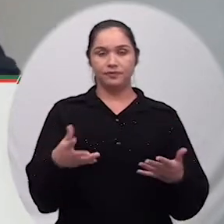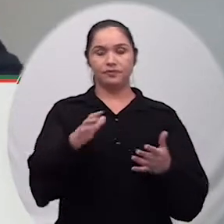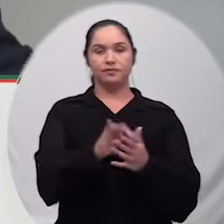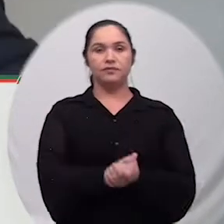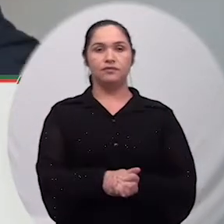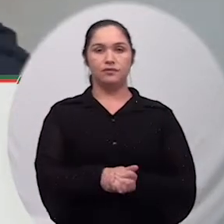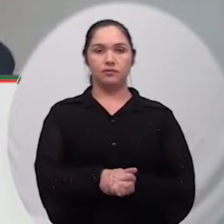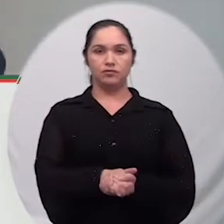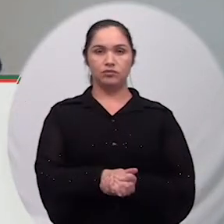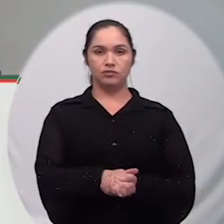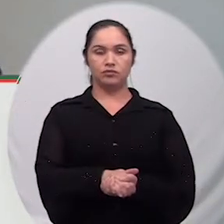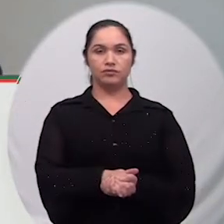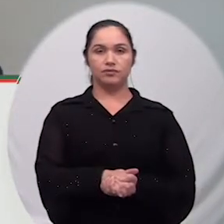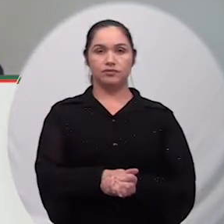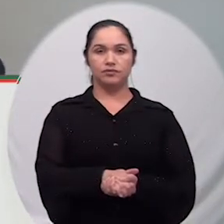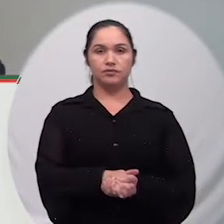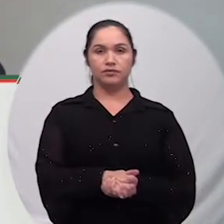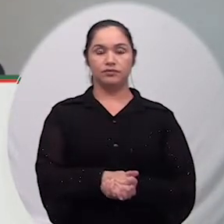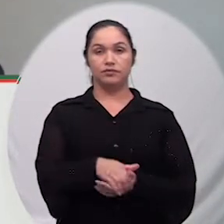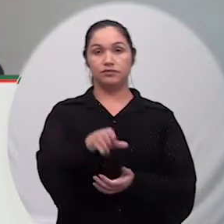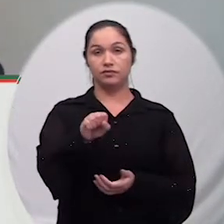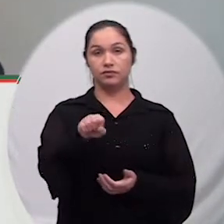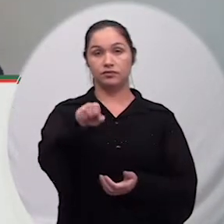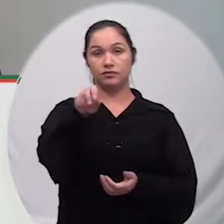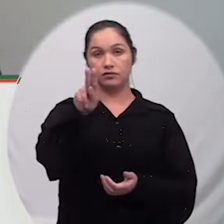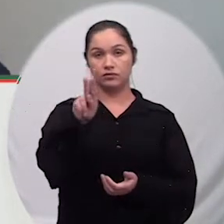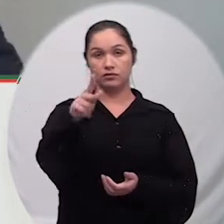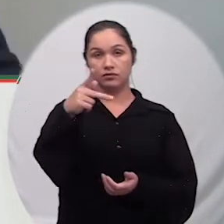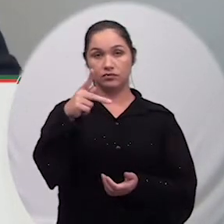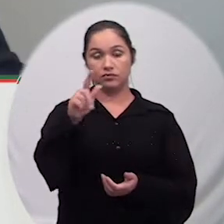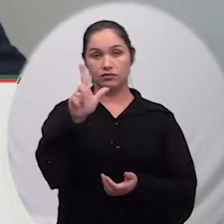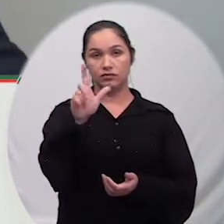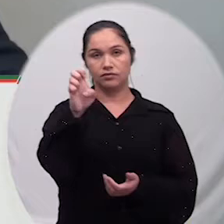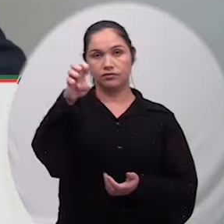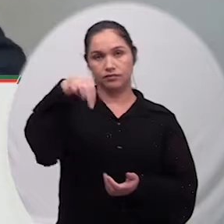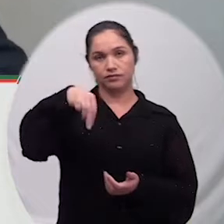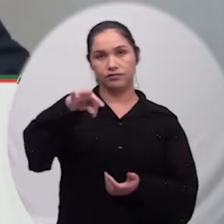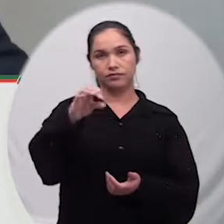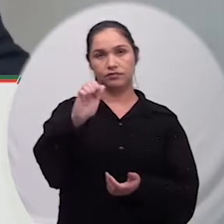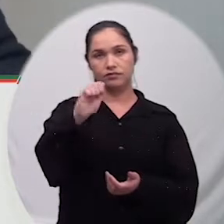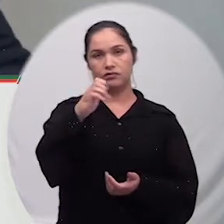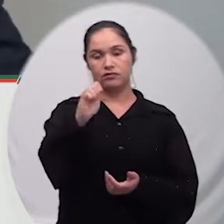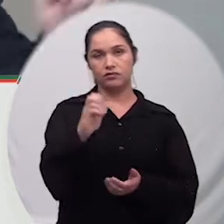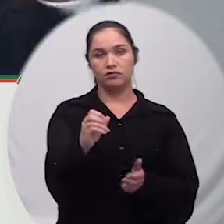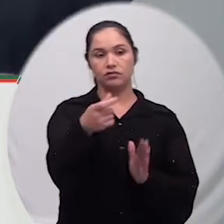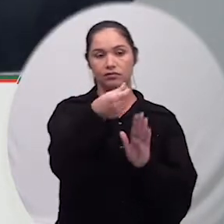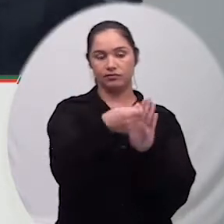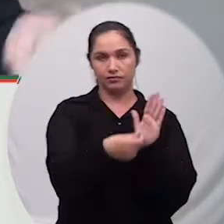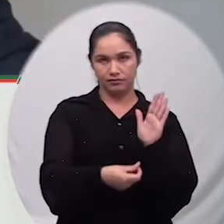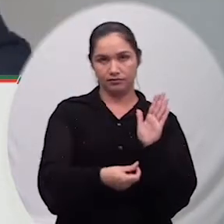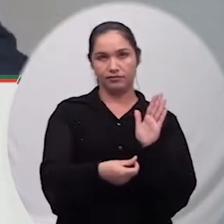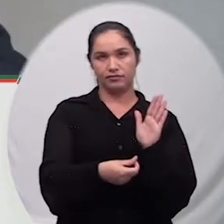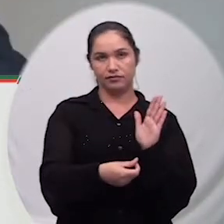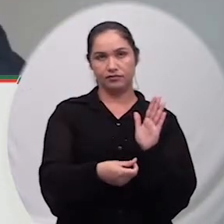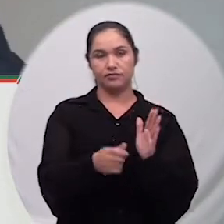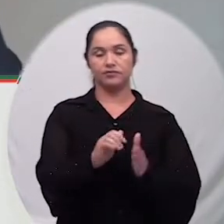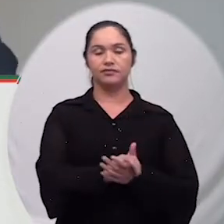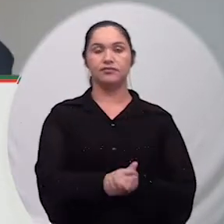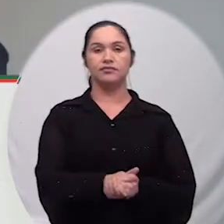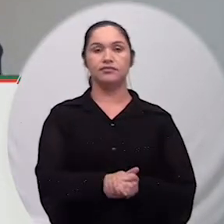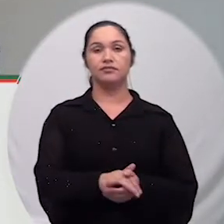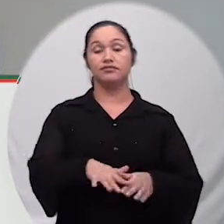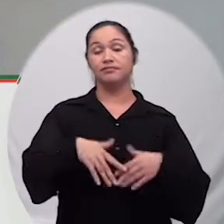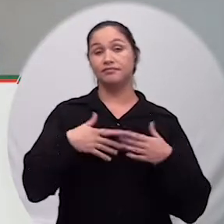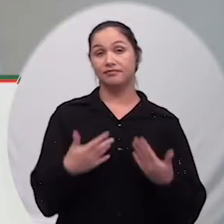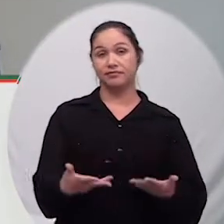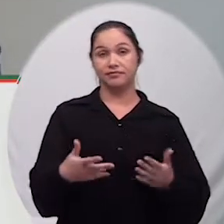suplementações e dotações orçamentárias feito por ato próprio do Executivo, né? Essas ditas canetaços. O